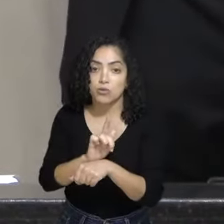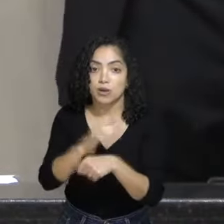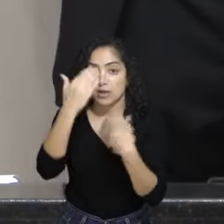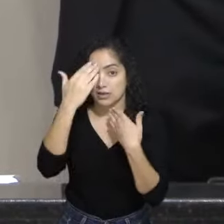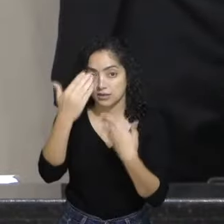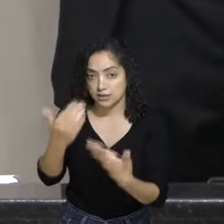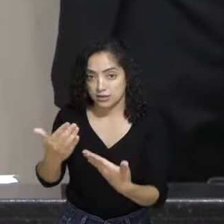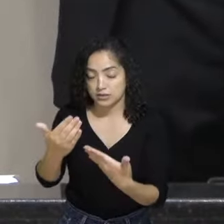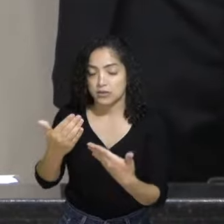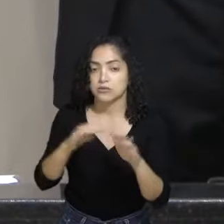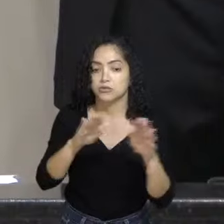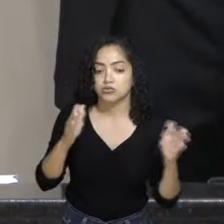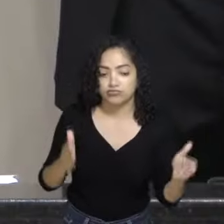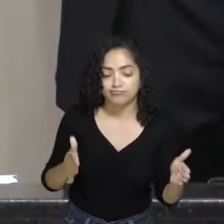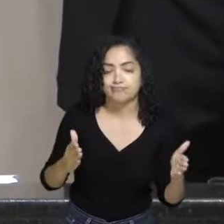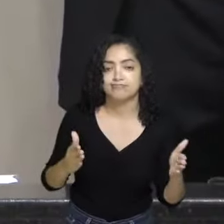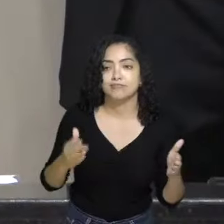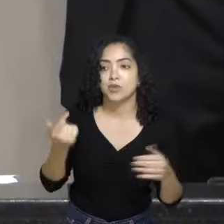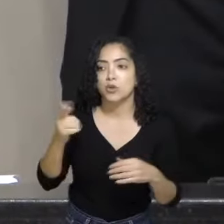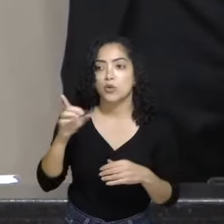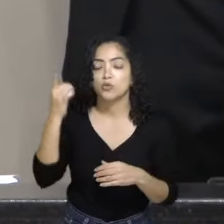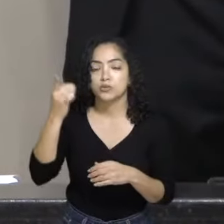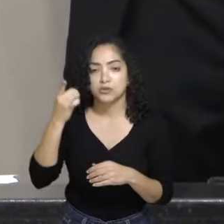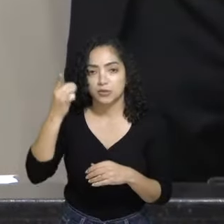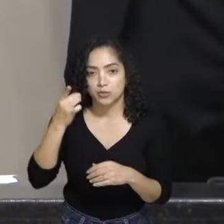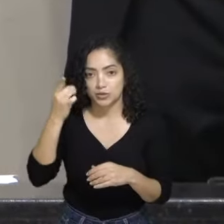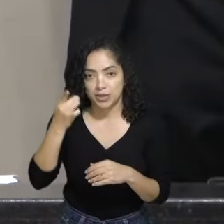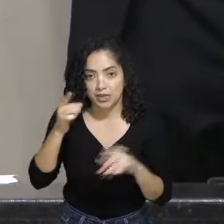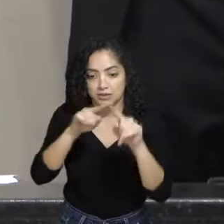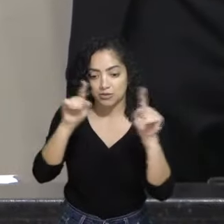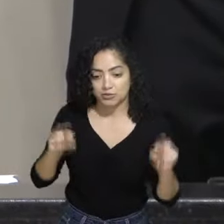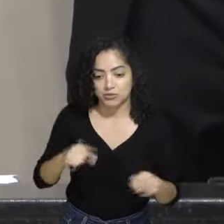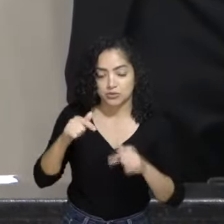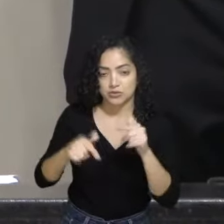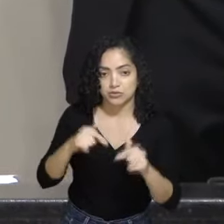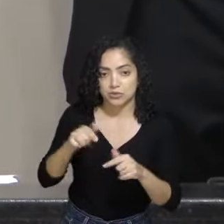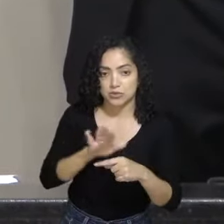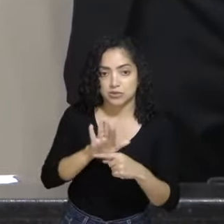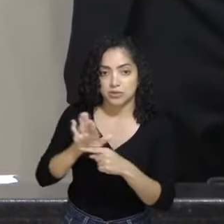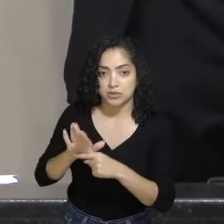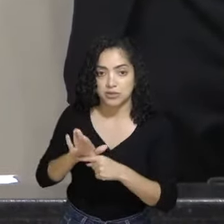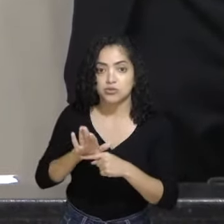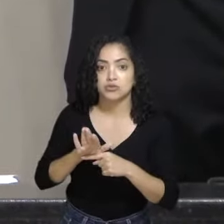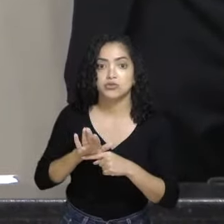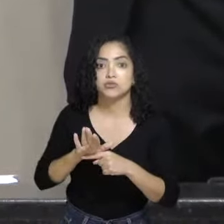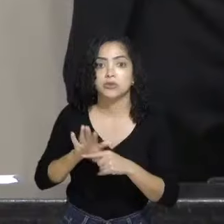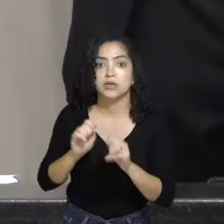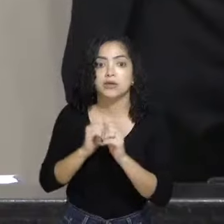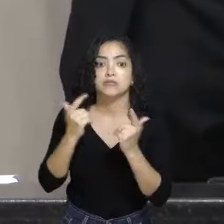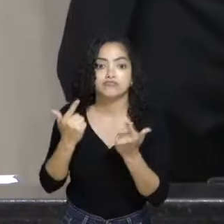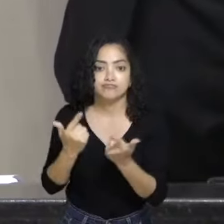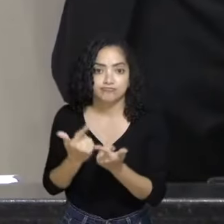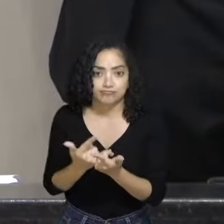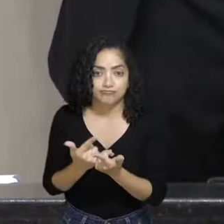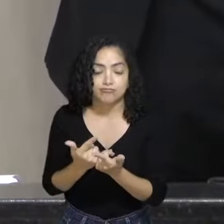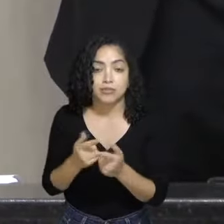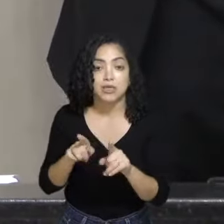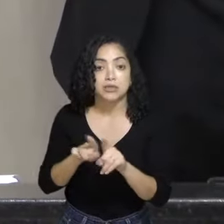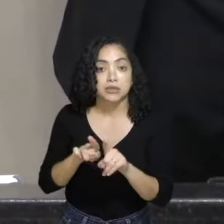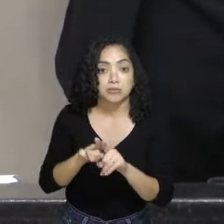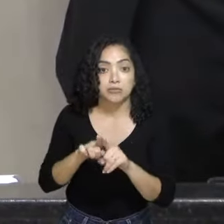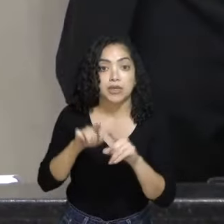colegas da mesa, aos demais parlamentares, aos servidores e colaboradores desta Assembleia Legislativa, bem como à